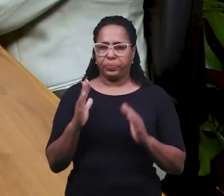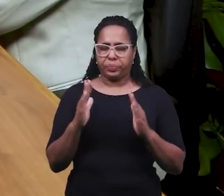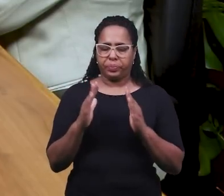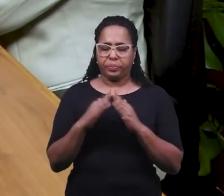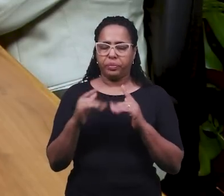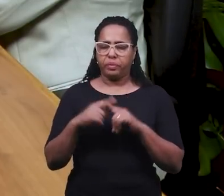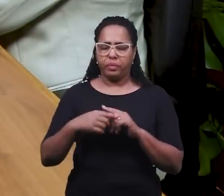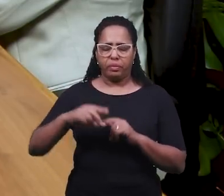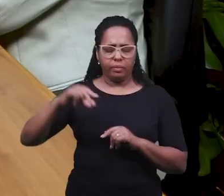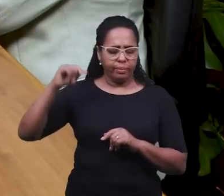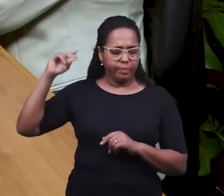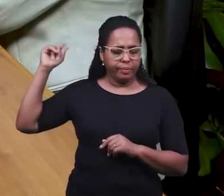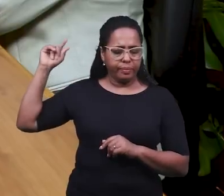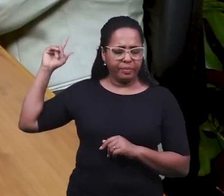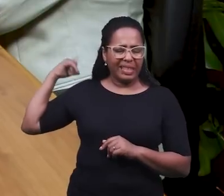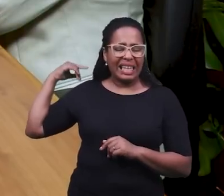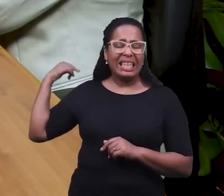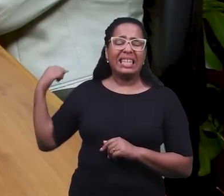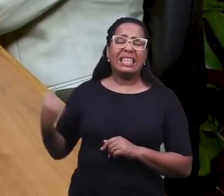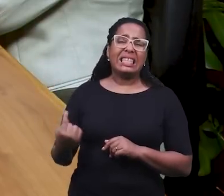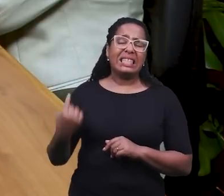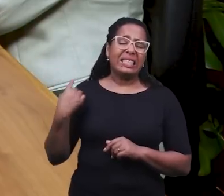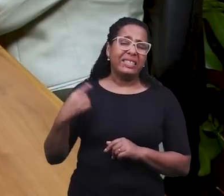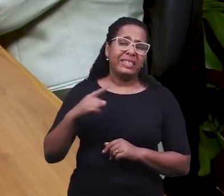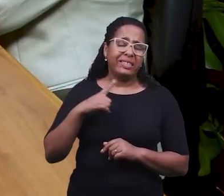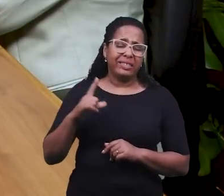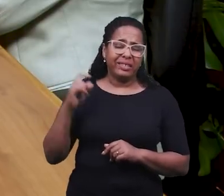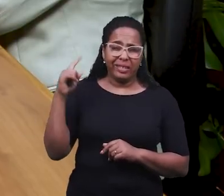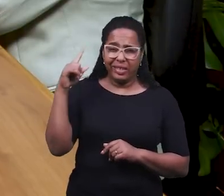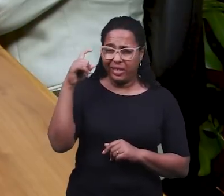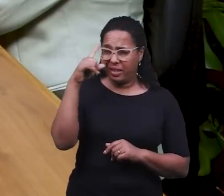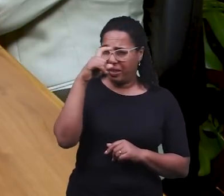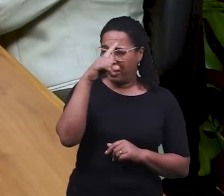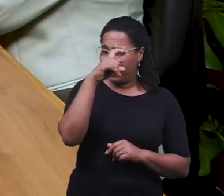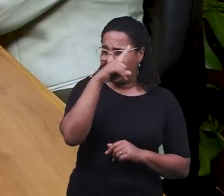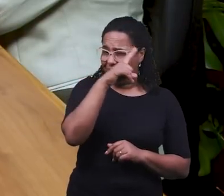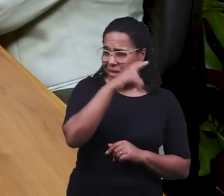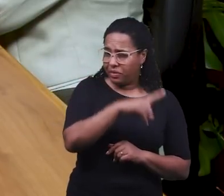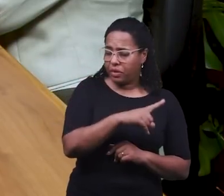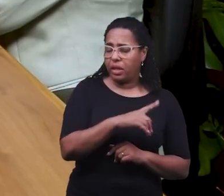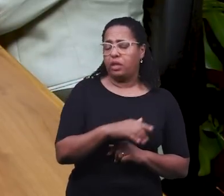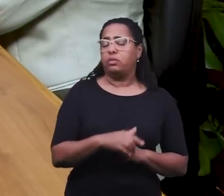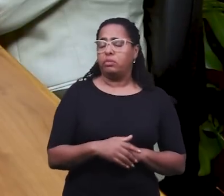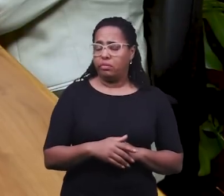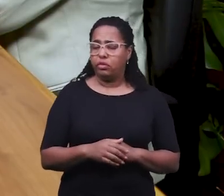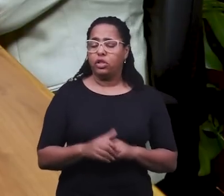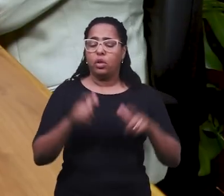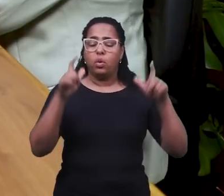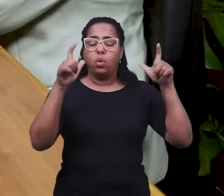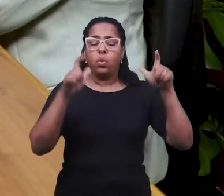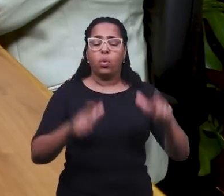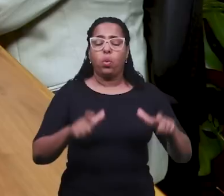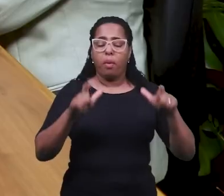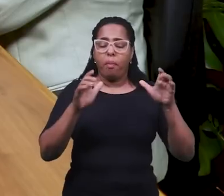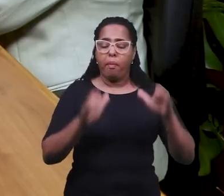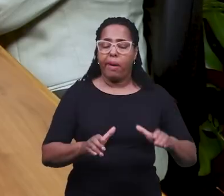muito antiga, uma igreja com uma certa dificuldade num dos bairros, periferia daqui de Vila Velha.